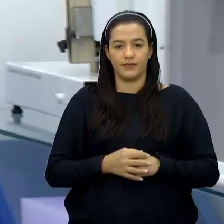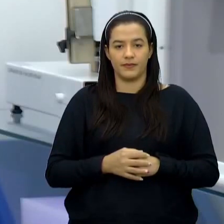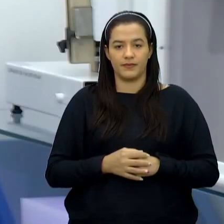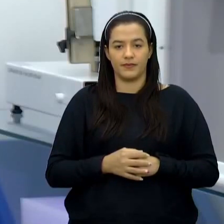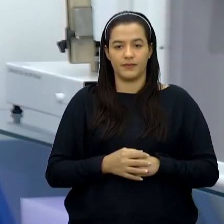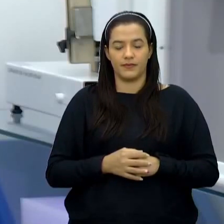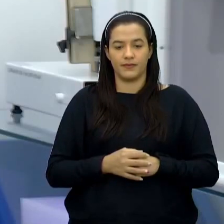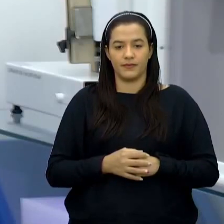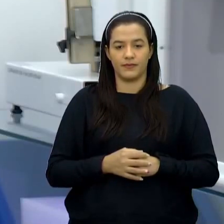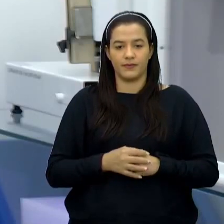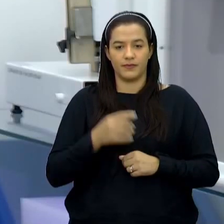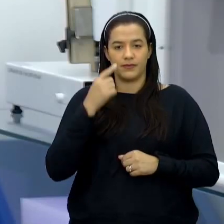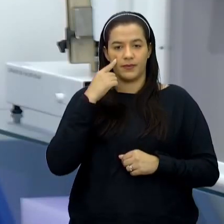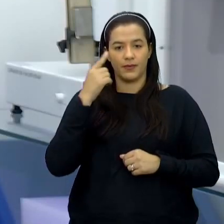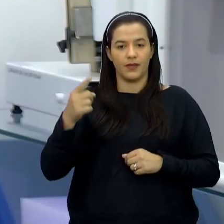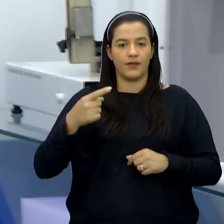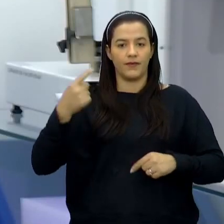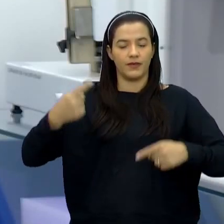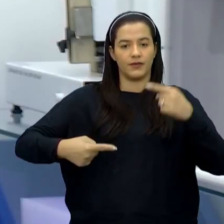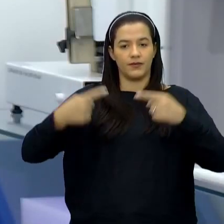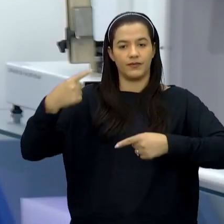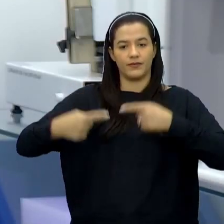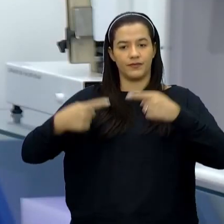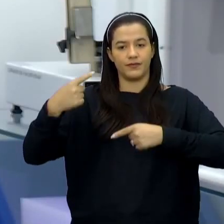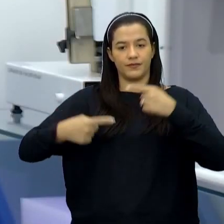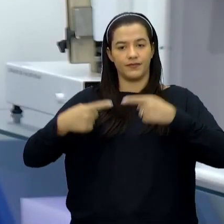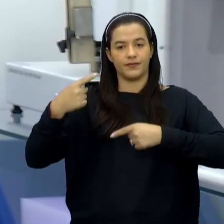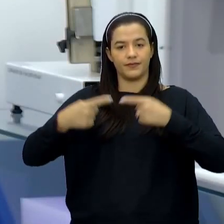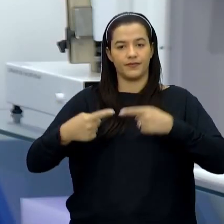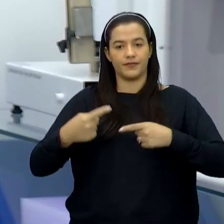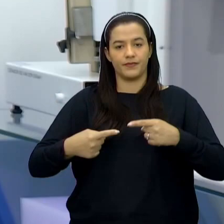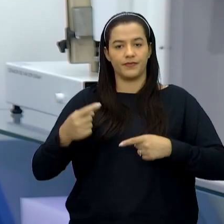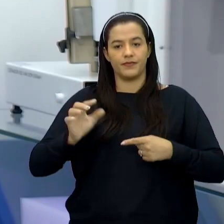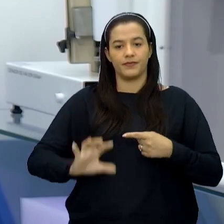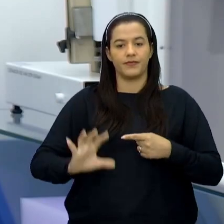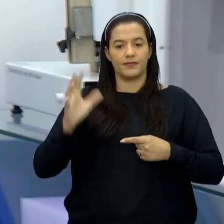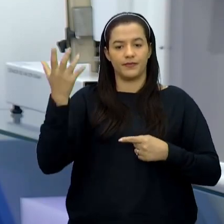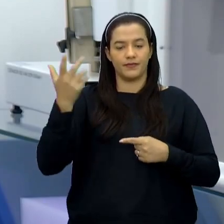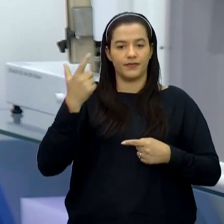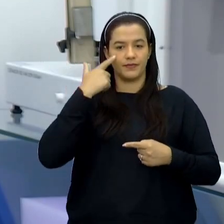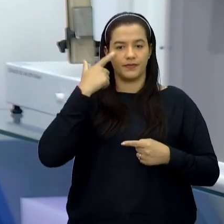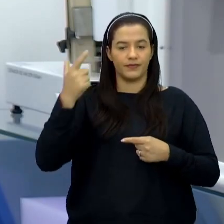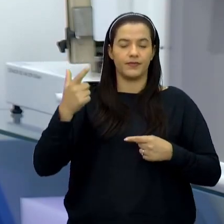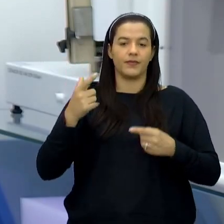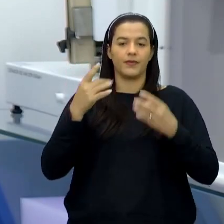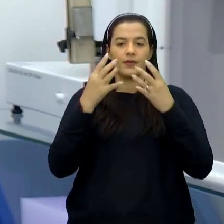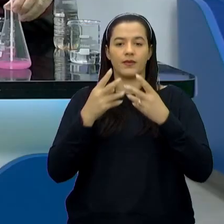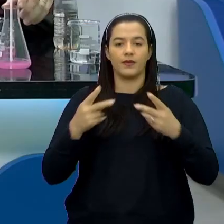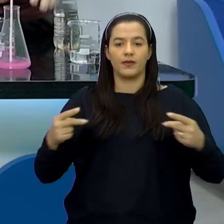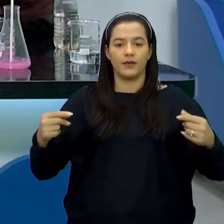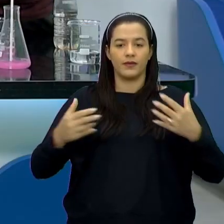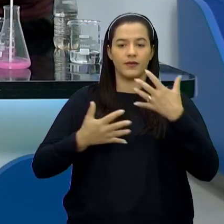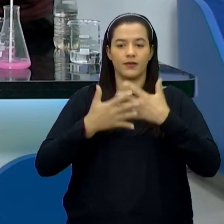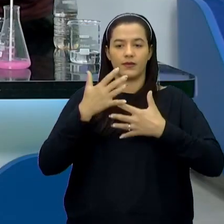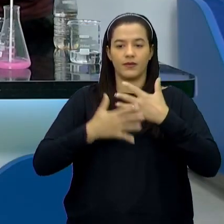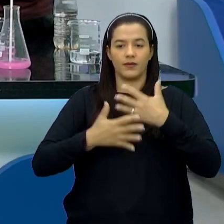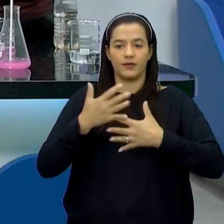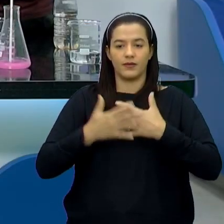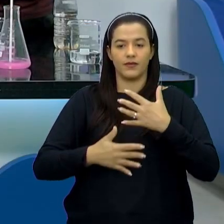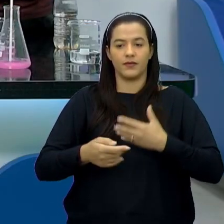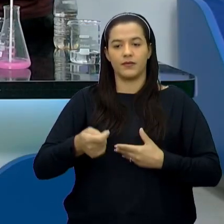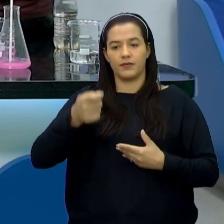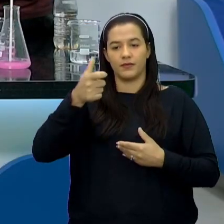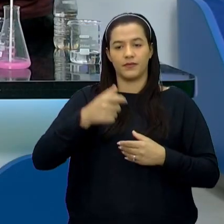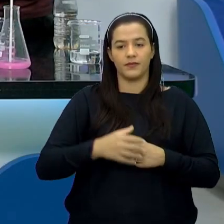Então, os alunos vão fazer tipo uma competição para que isso vá clareando e fique quase